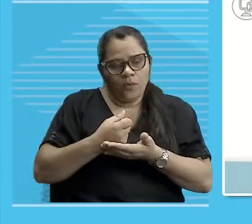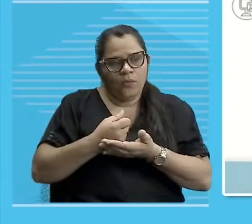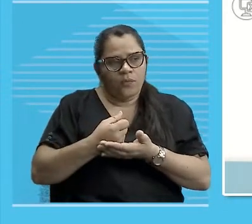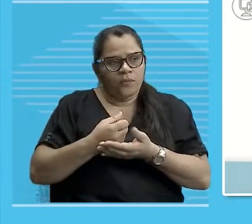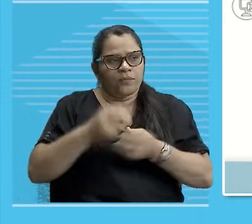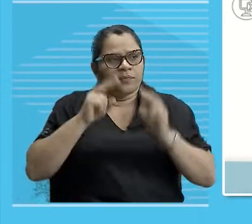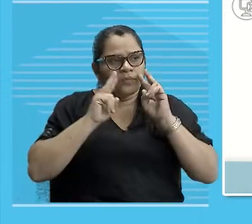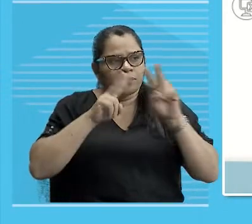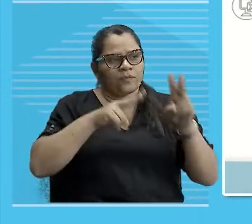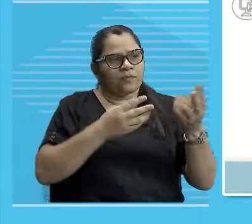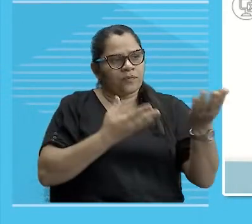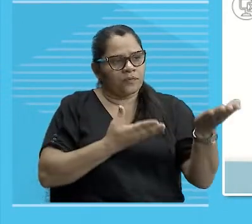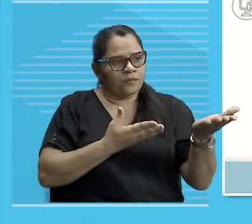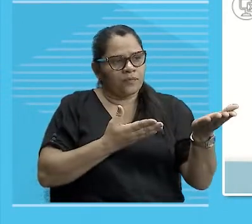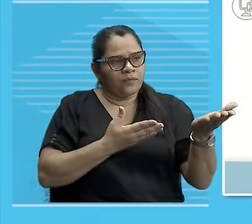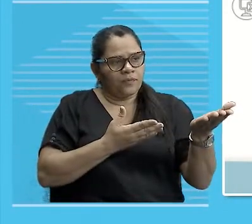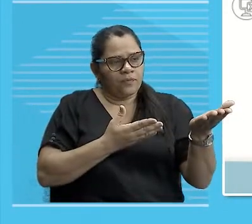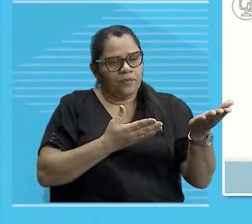certeza absoluta.